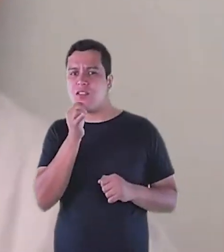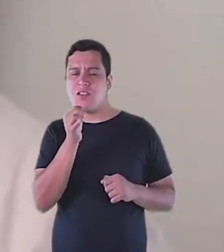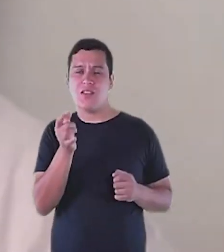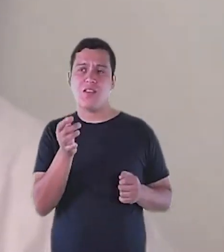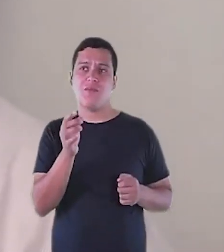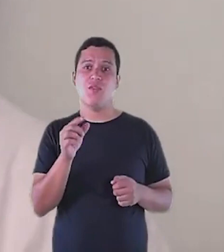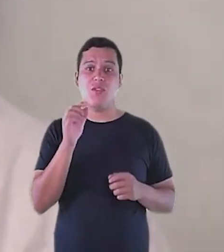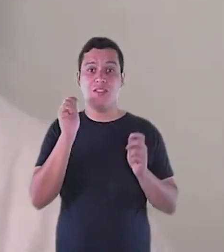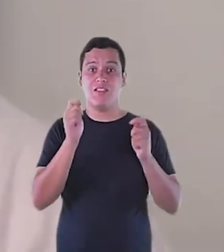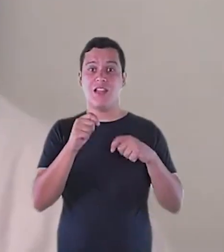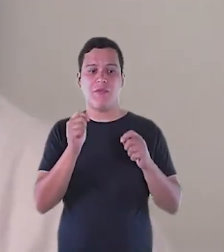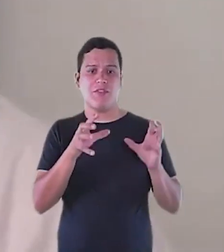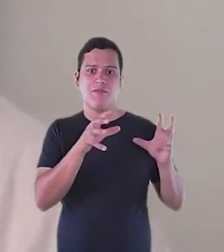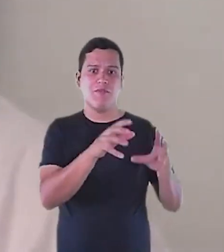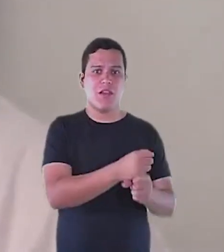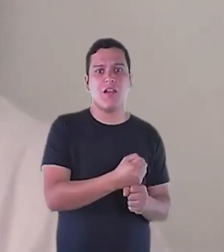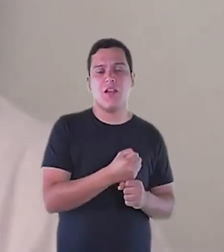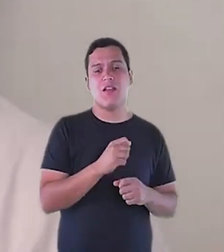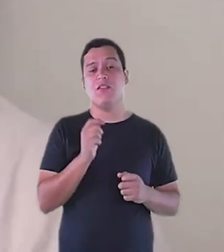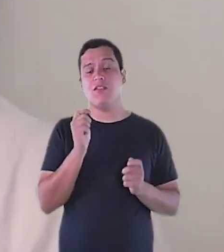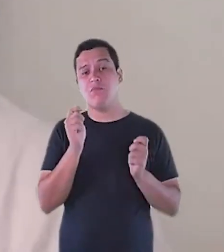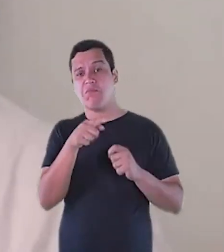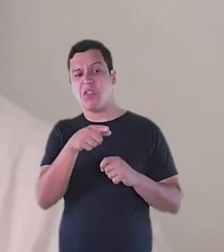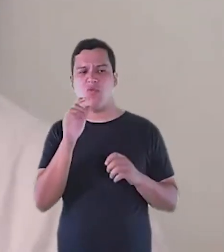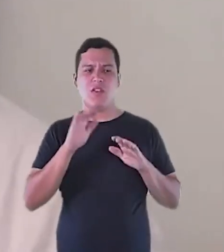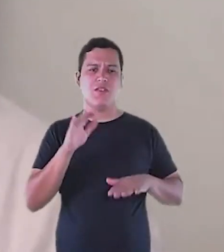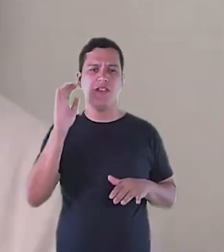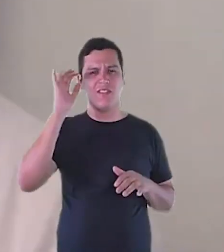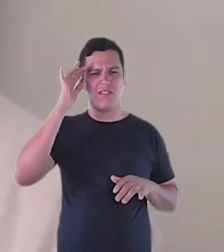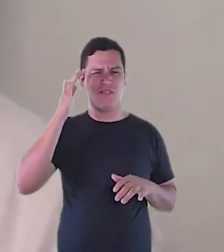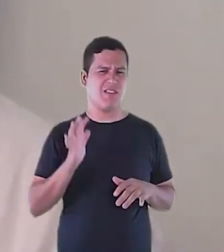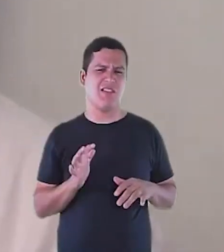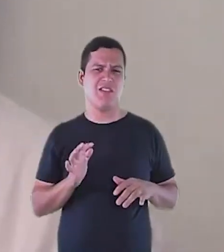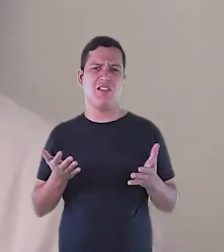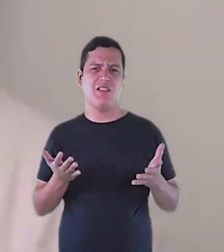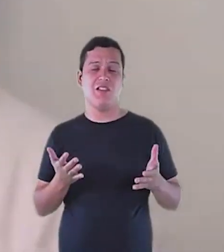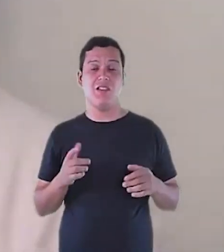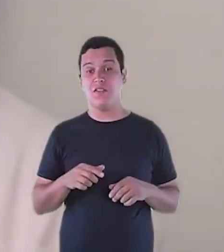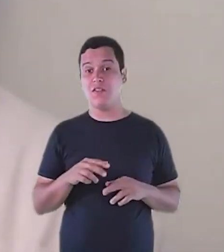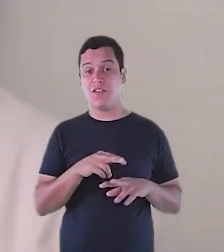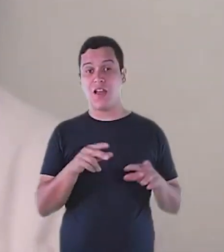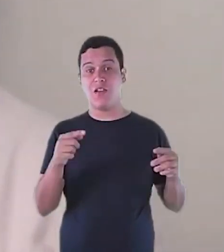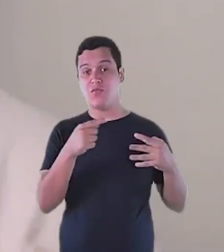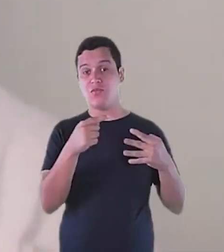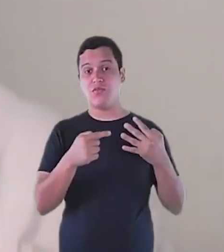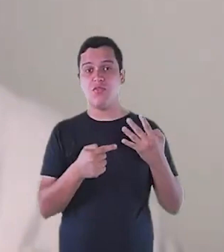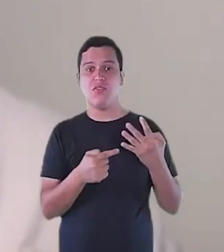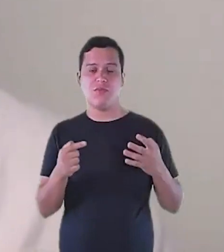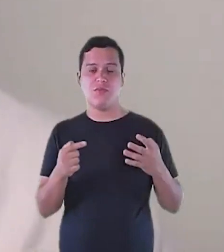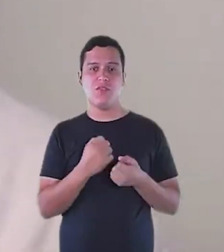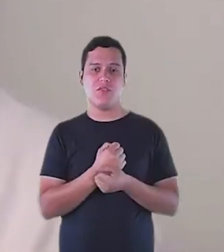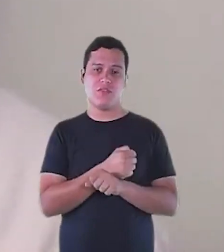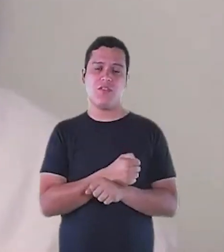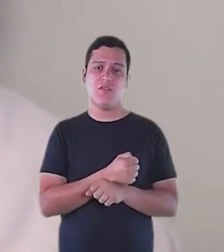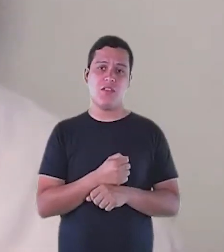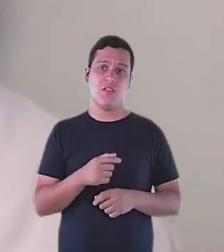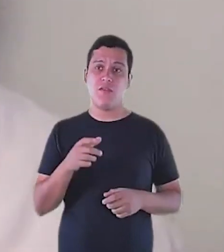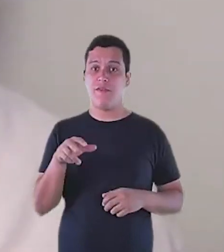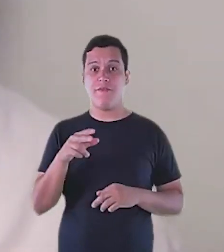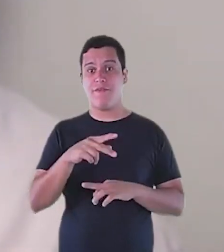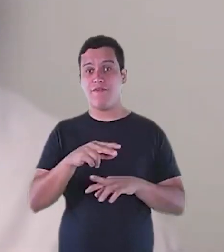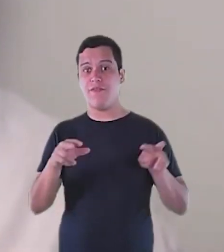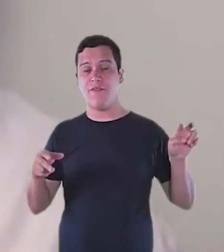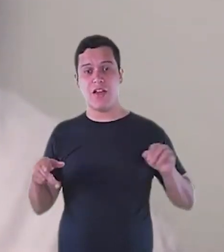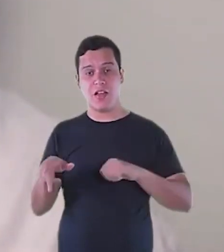marcado a ferro quente, que pode ser comprado, vendido. Assim, são raras as civilizações que escravizavam seus